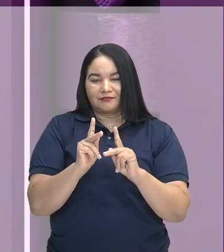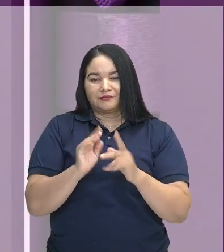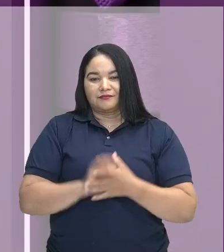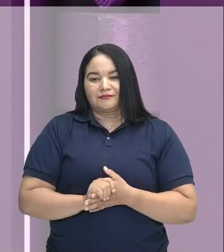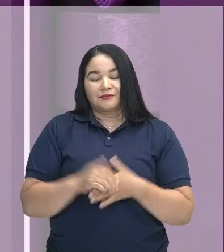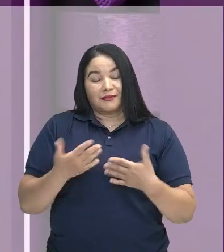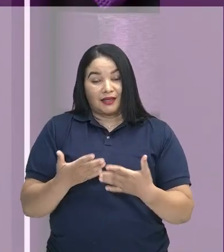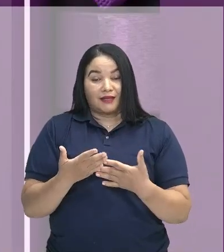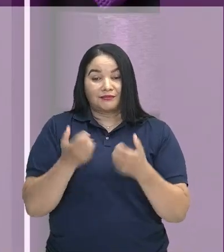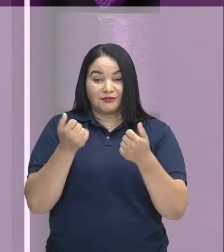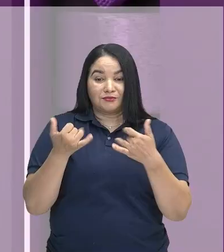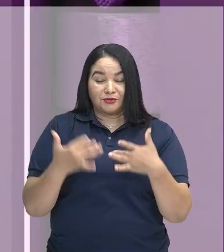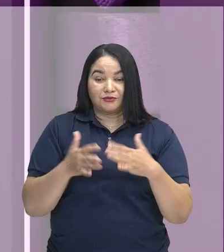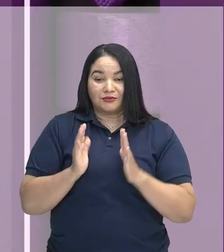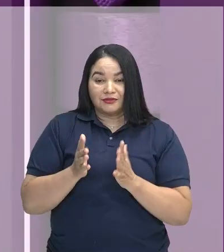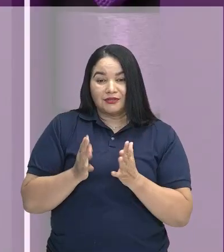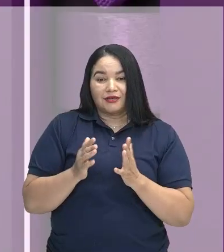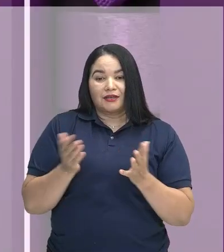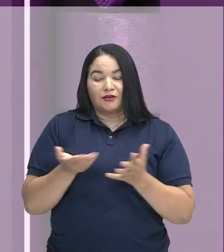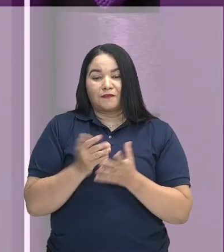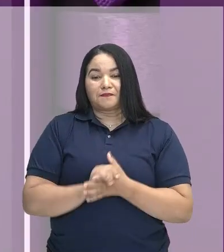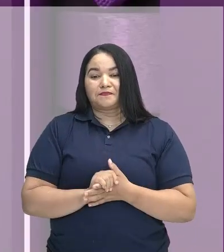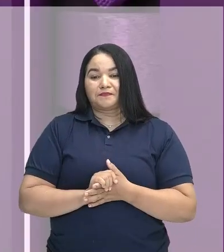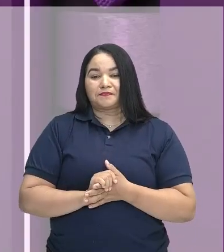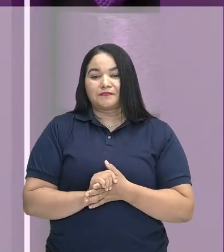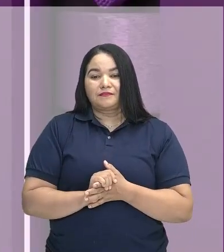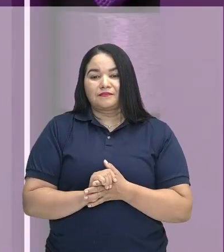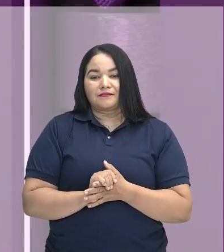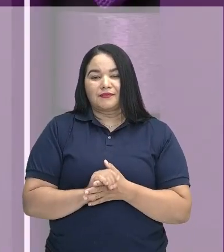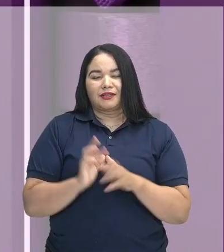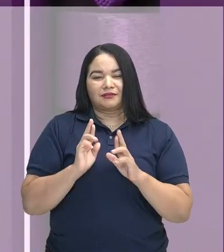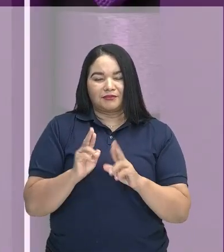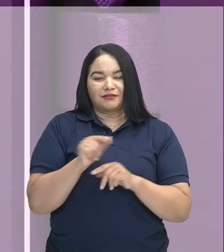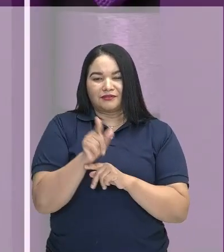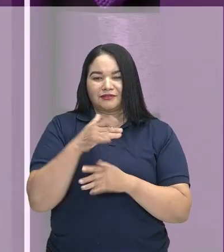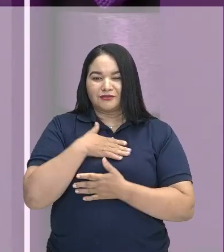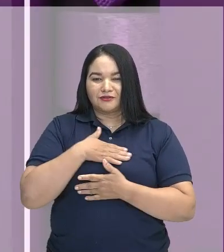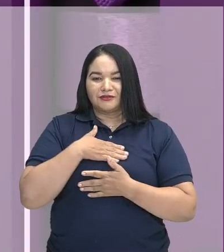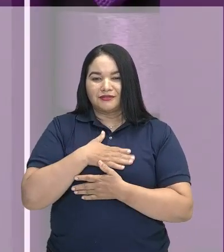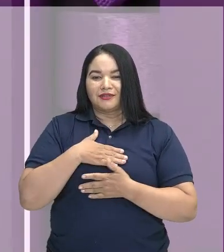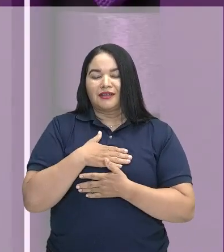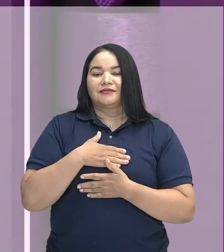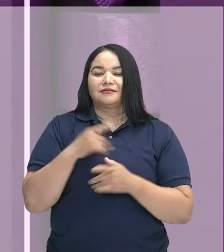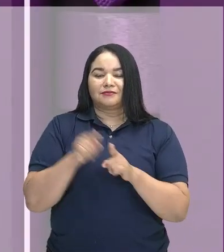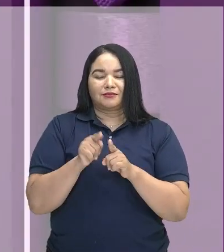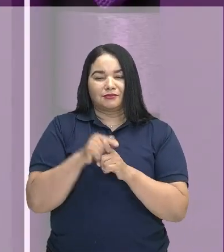era isso que o professor tinha para trazer para você na aula de hoje. Espero que você tenha gostado, acima de tudo você